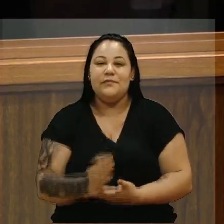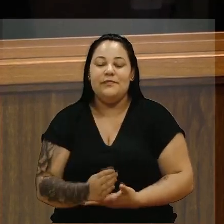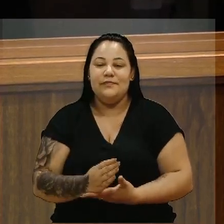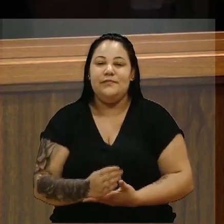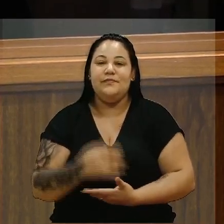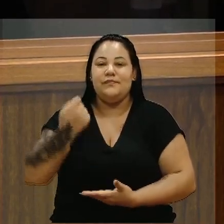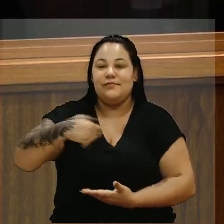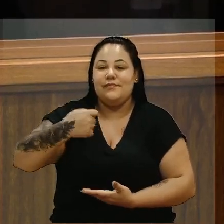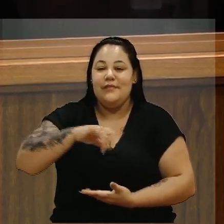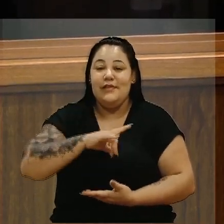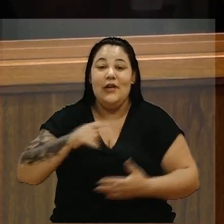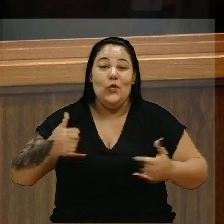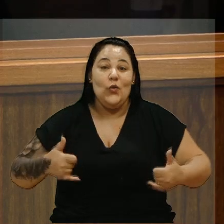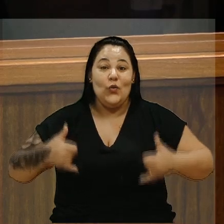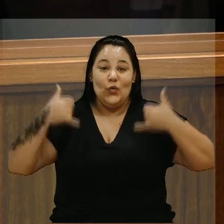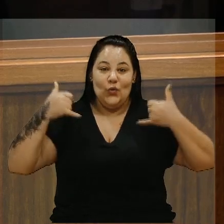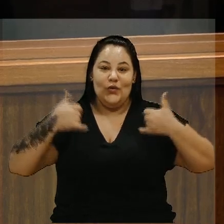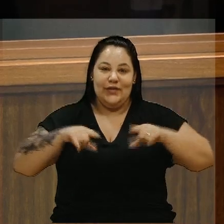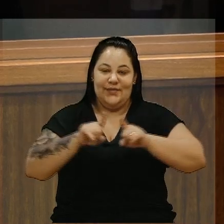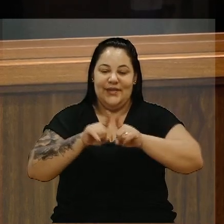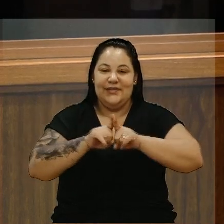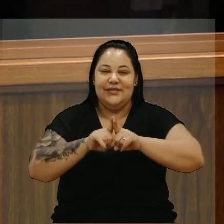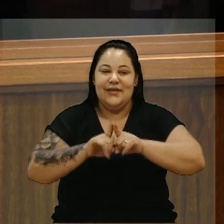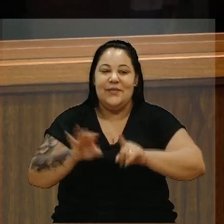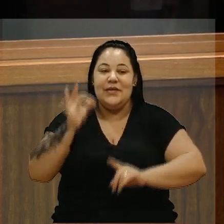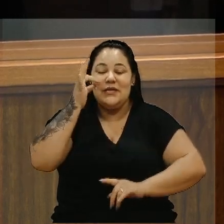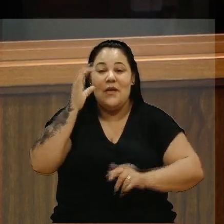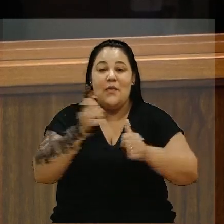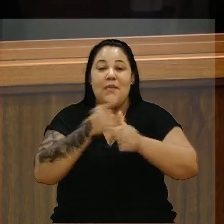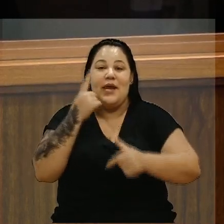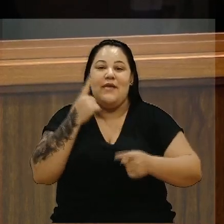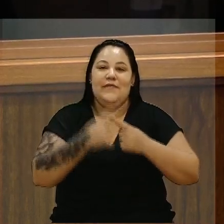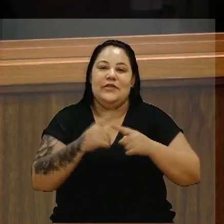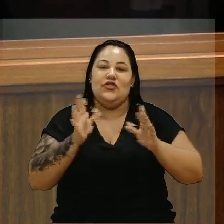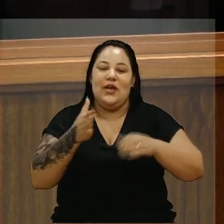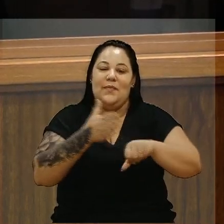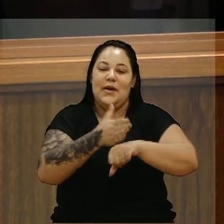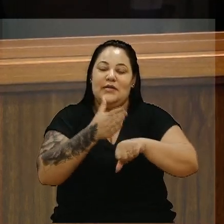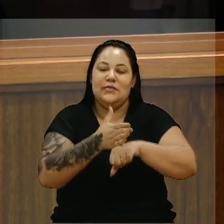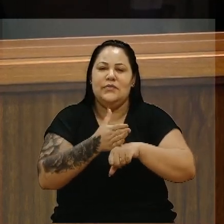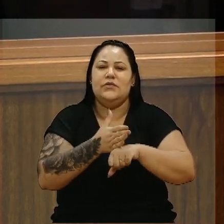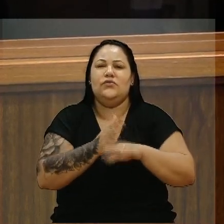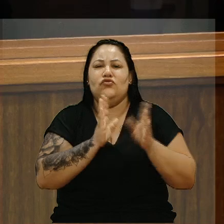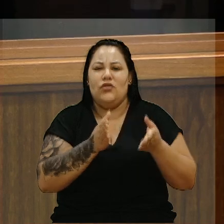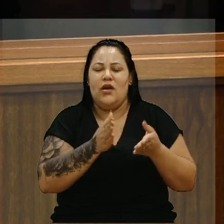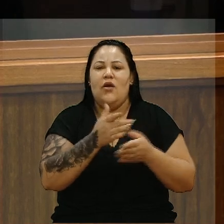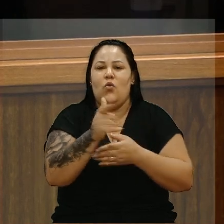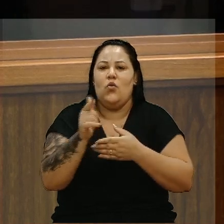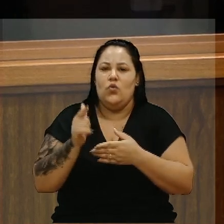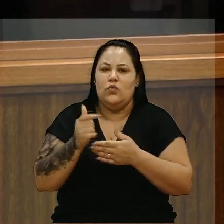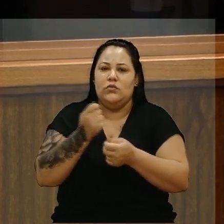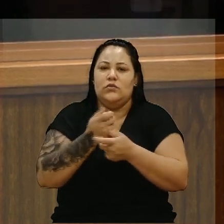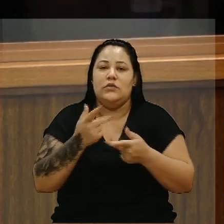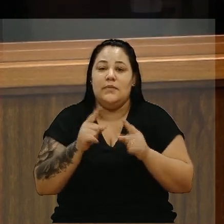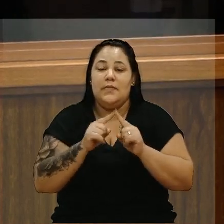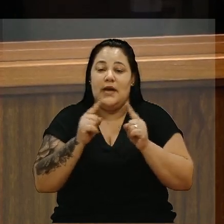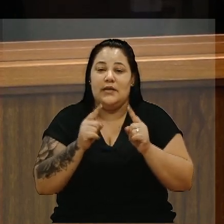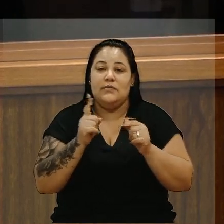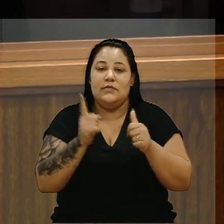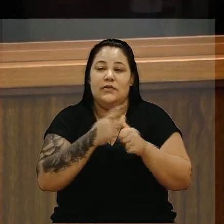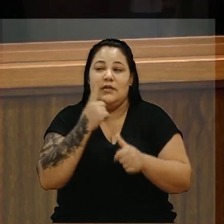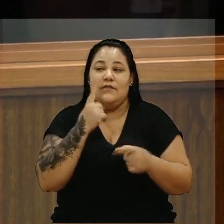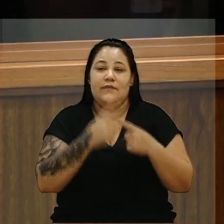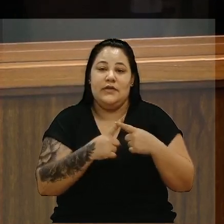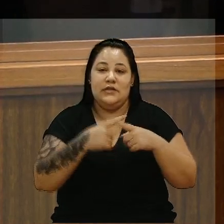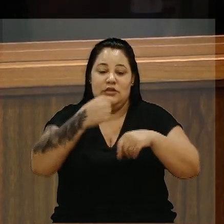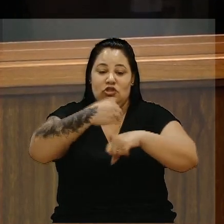temos que nos orgulhar de estarmos pela primeira vez, já concorremos outras vezes, mas pela primeira vez